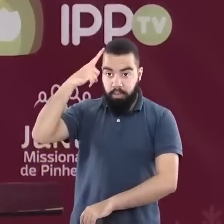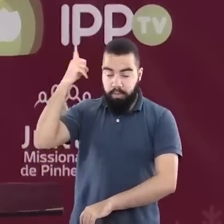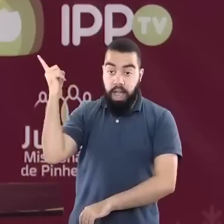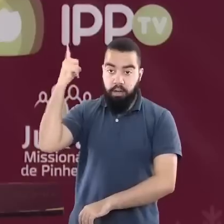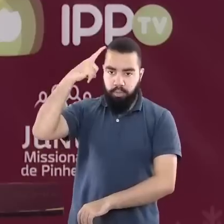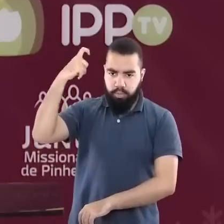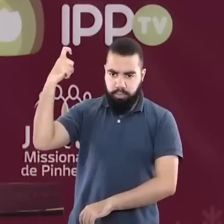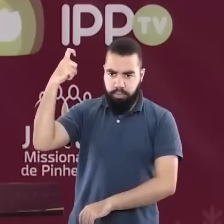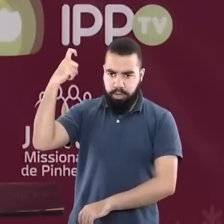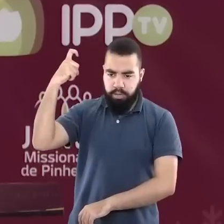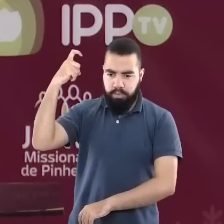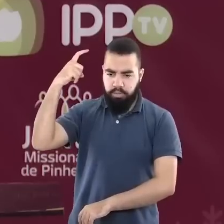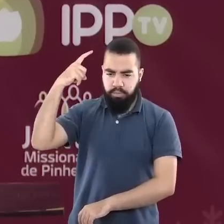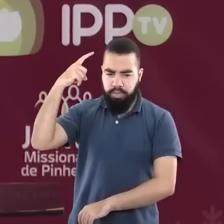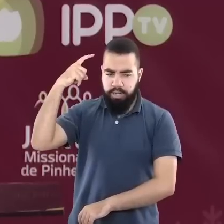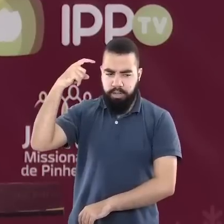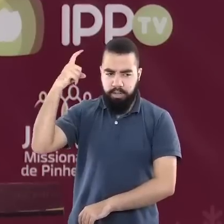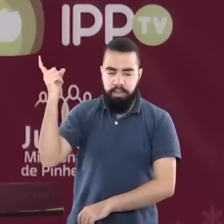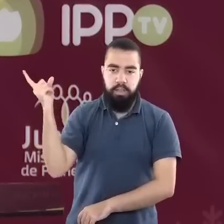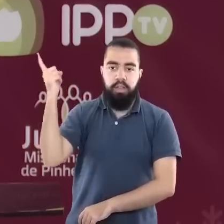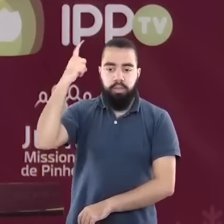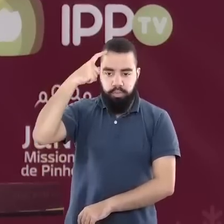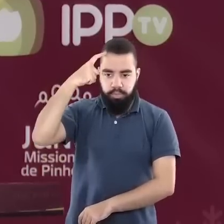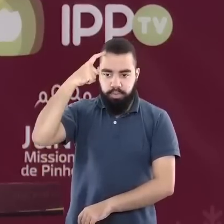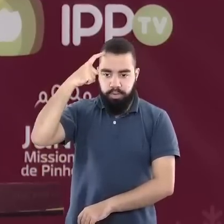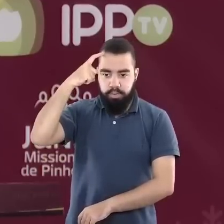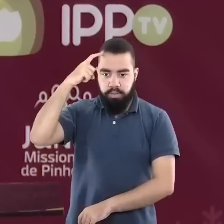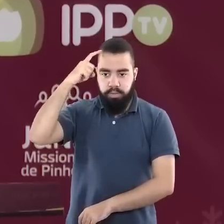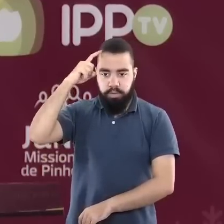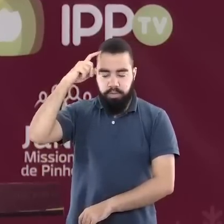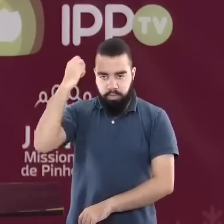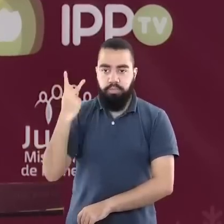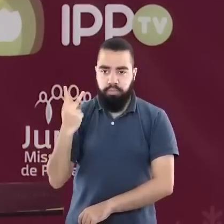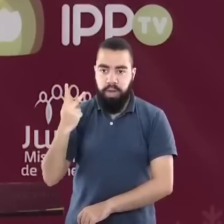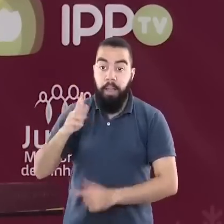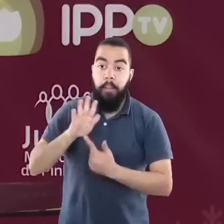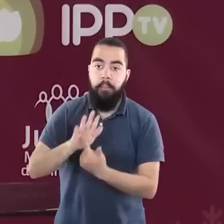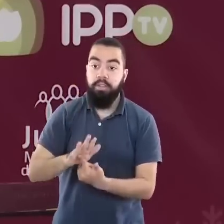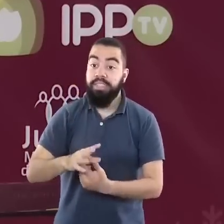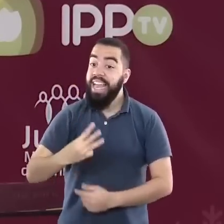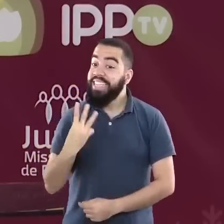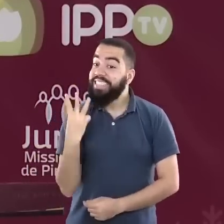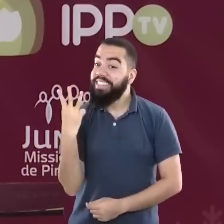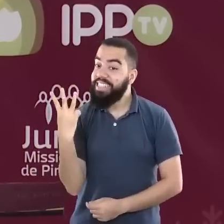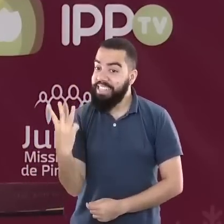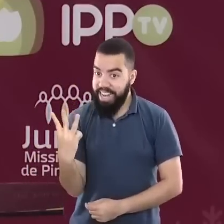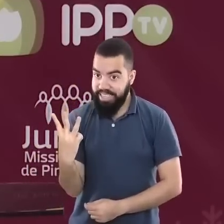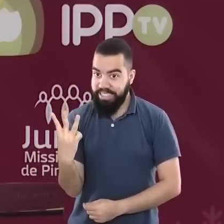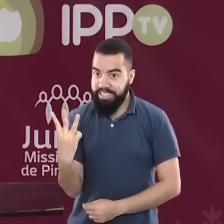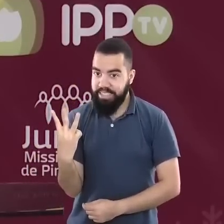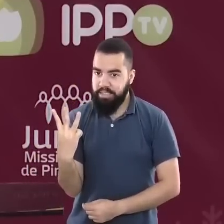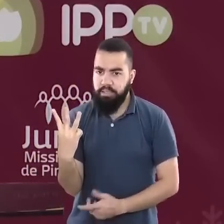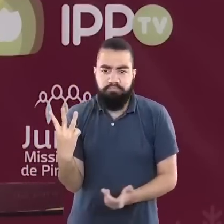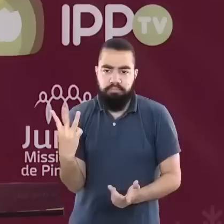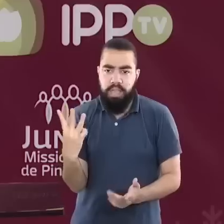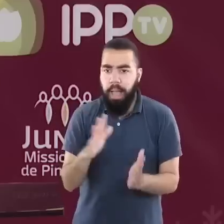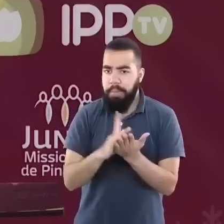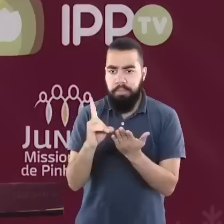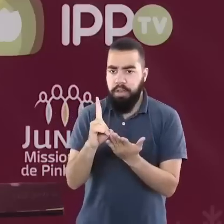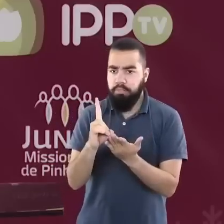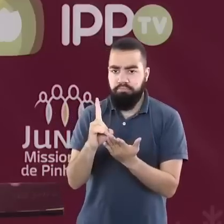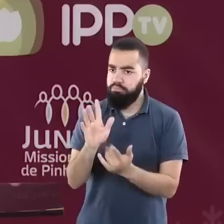a Bíblia não diz isso a tradição diz que era um três a Bíblia não diz isso